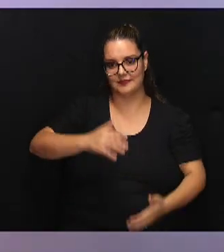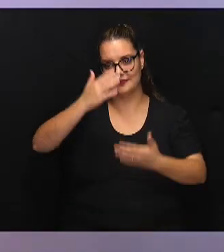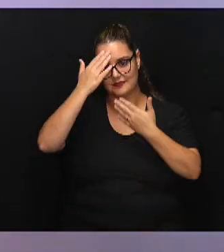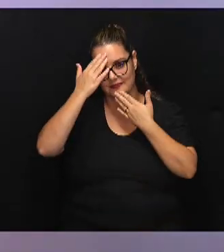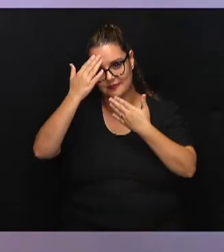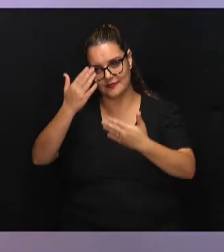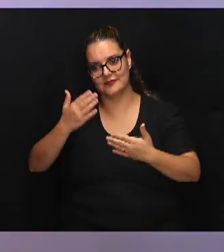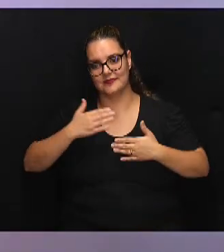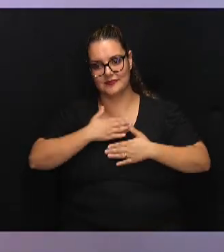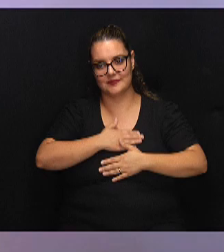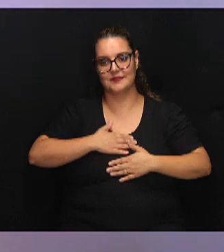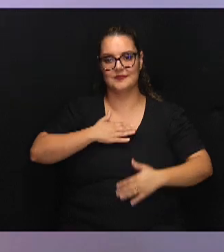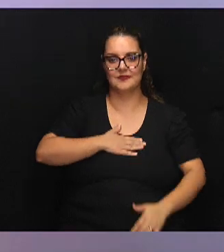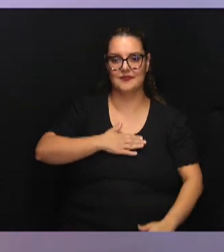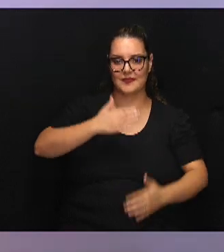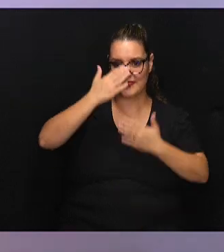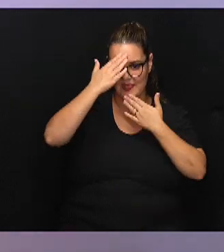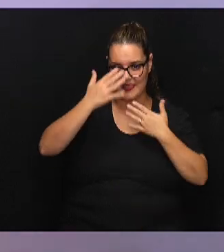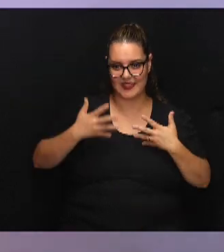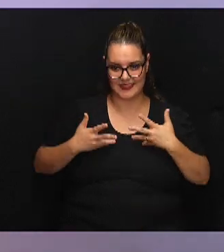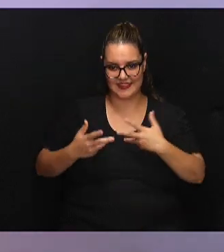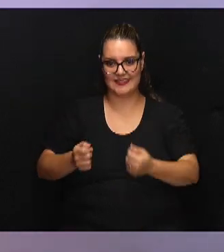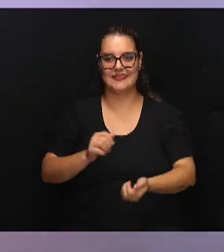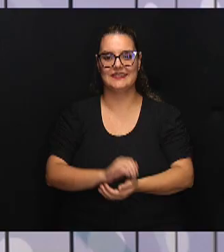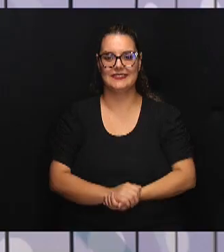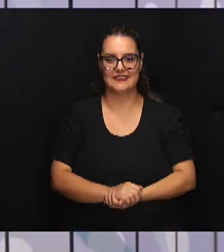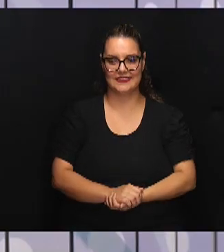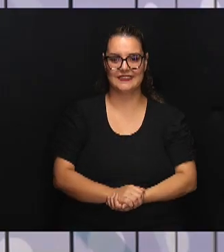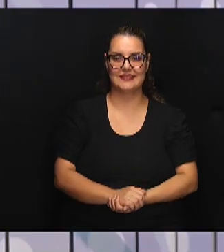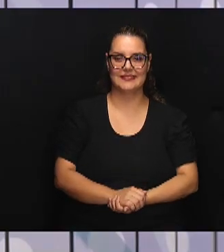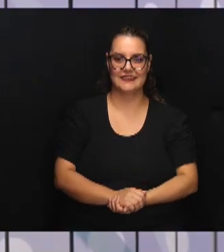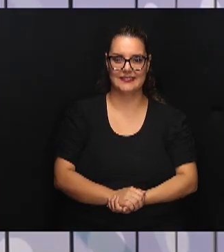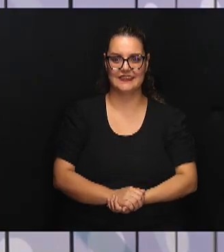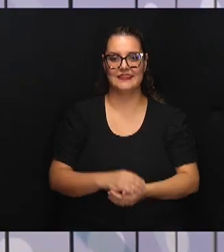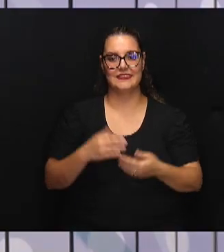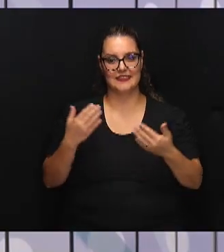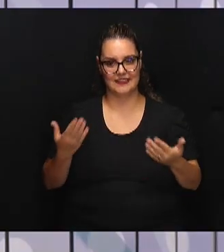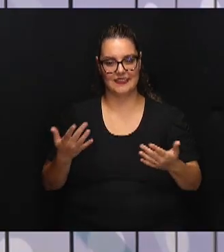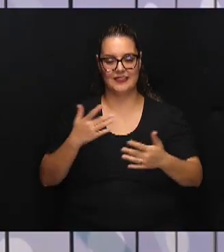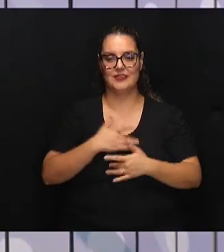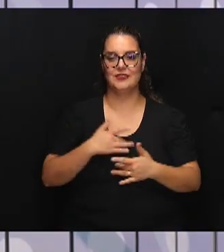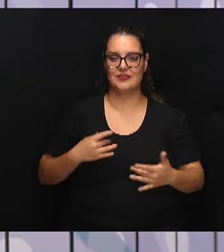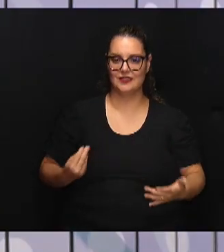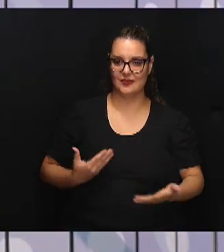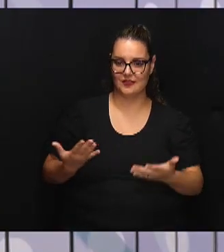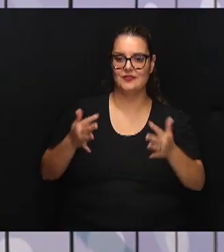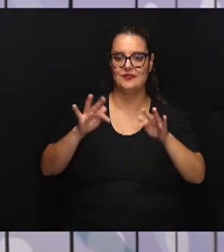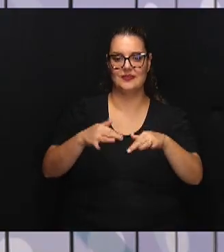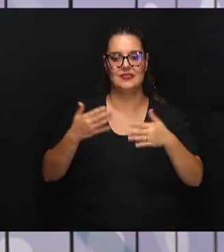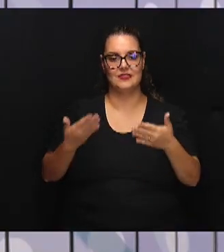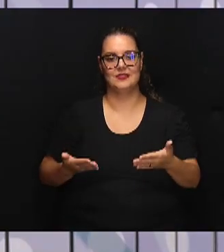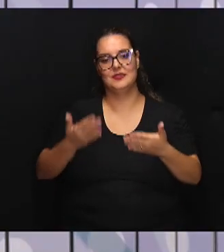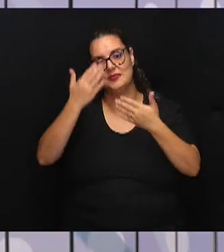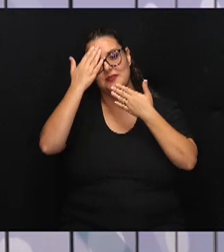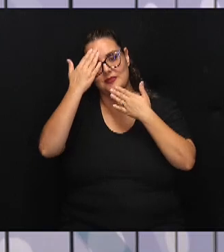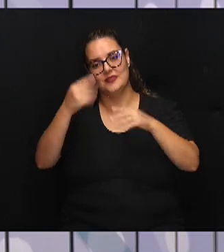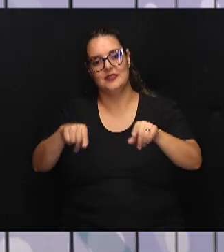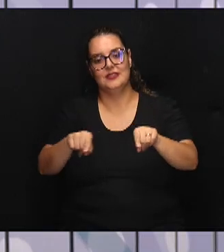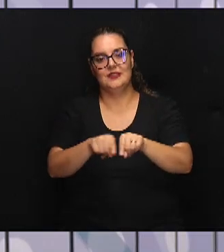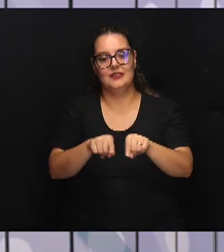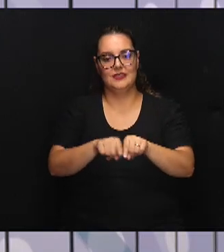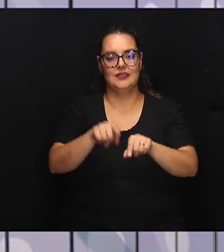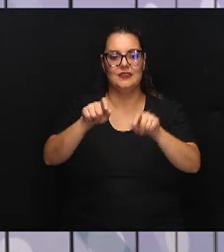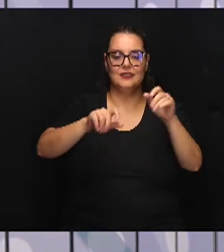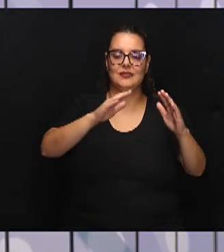Obrigada, o prazer foi meu, muito obrigada pelo convite. O Saúde é Vida fica por aqui. Obrigada também ao pessoal